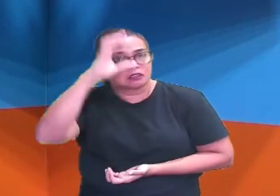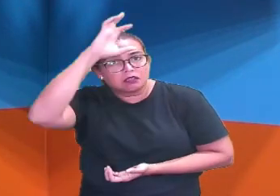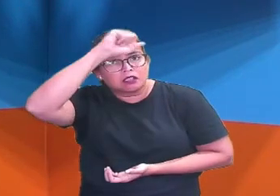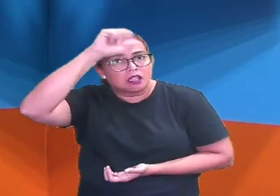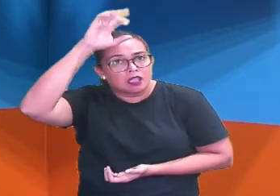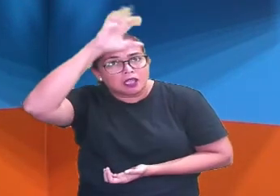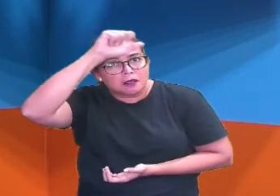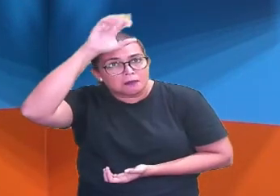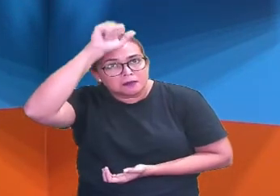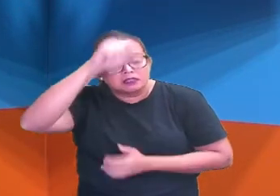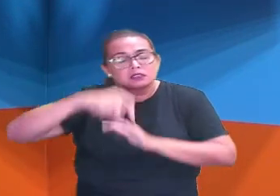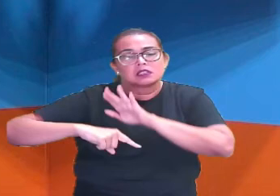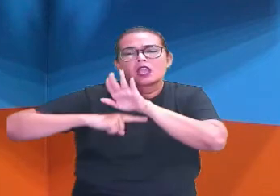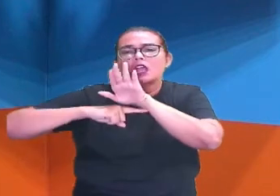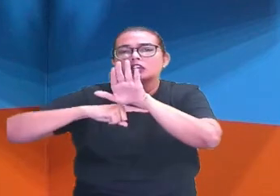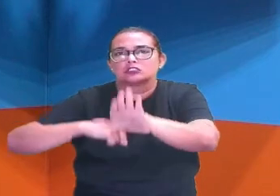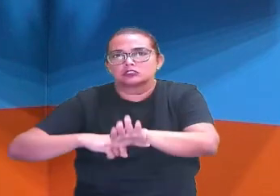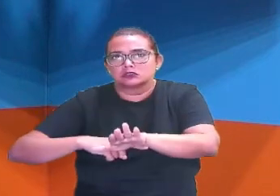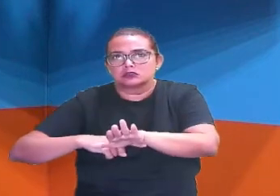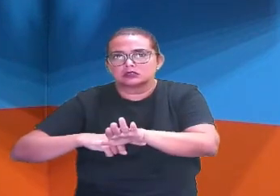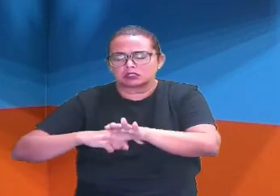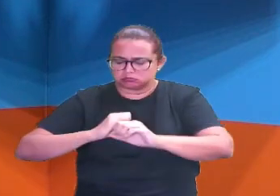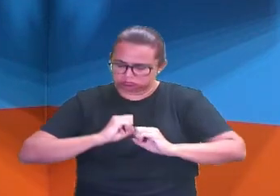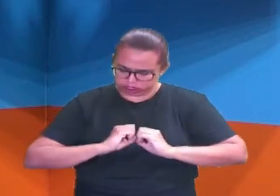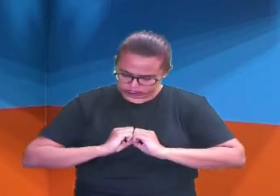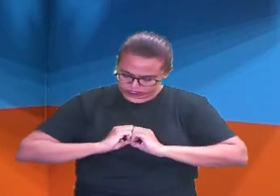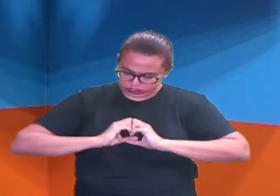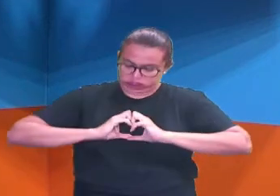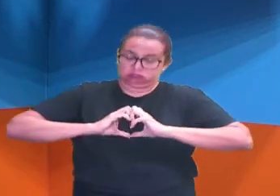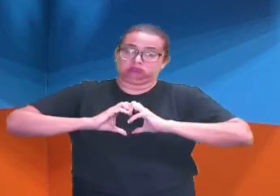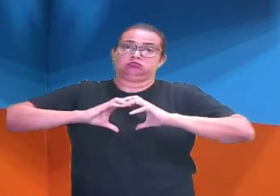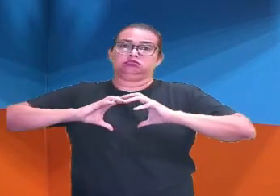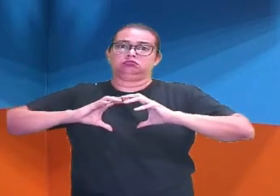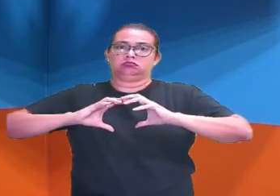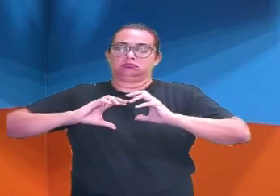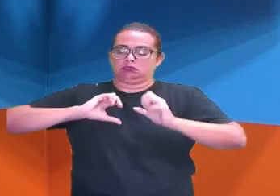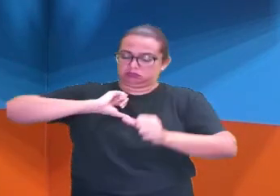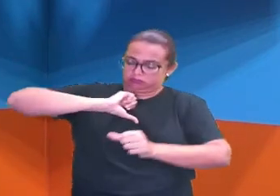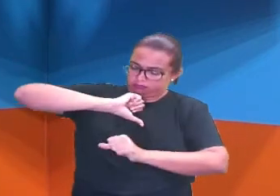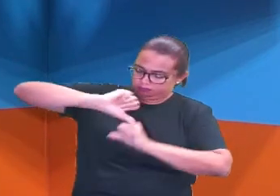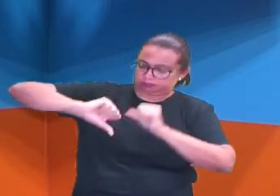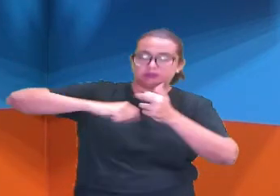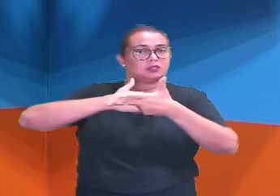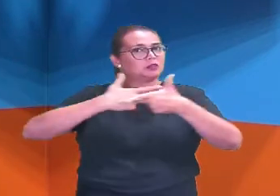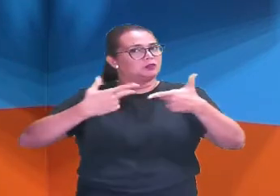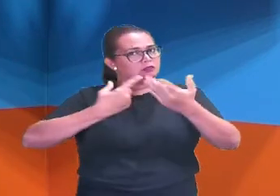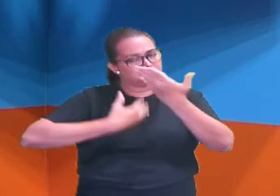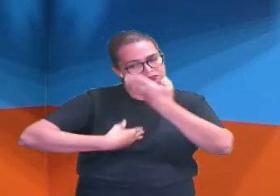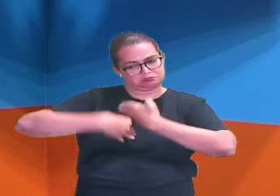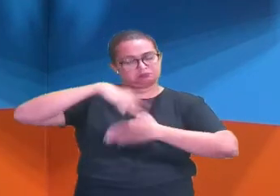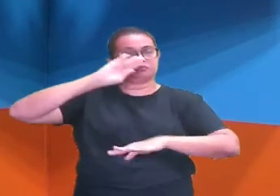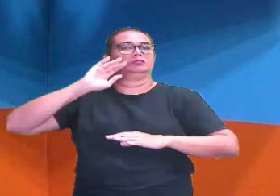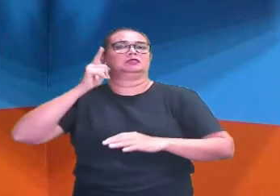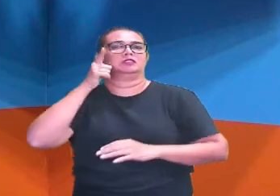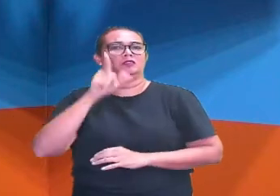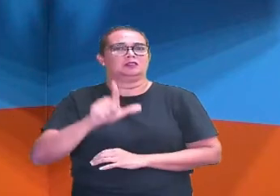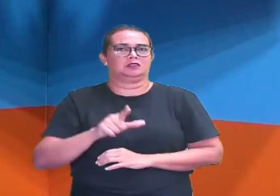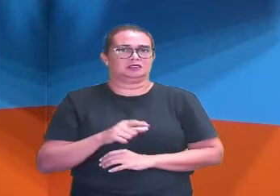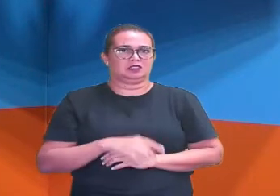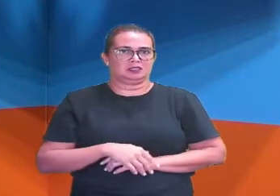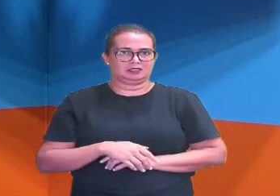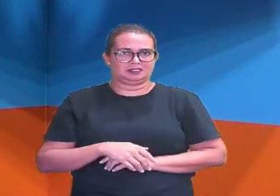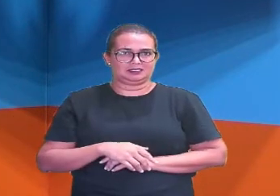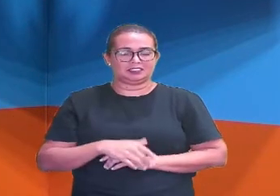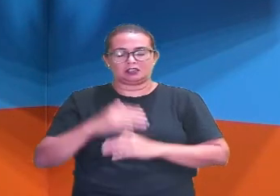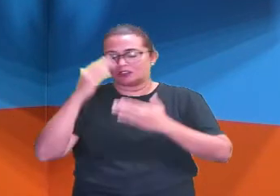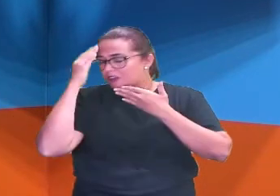o bem, e essa vontade é grande, tudo se transforma. Então,